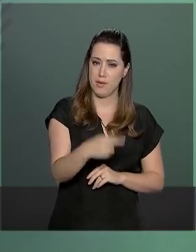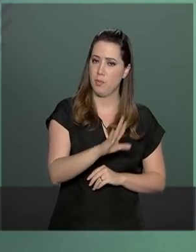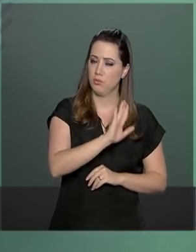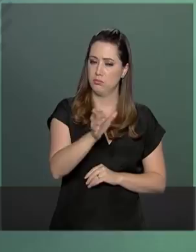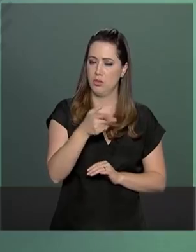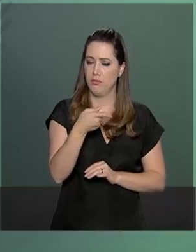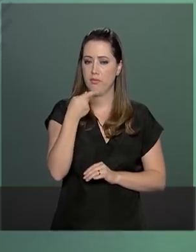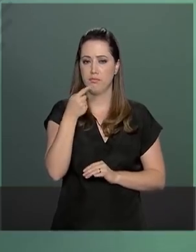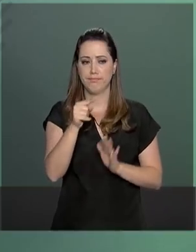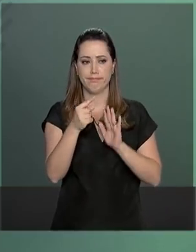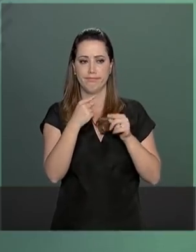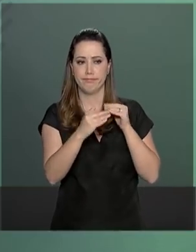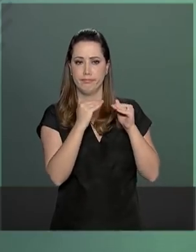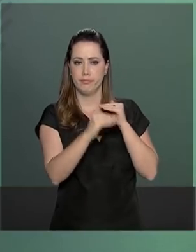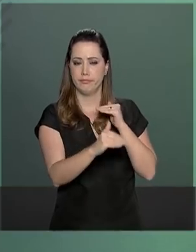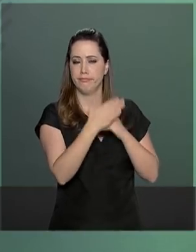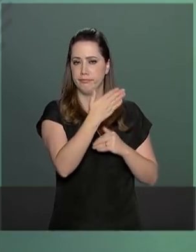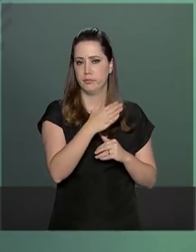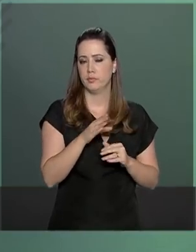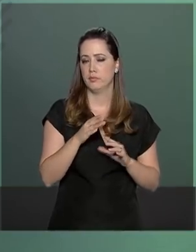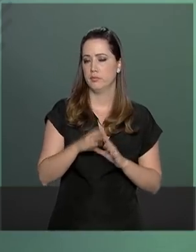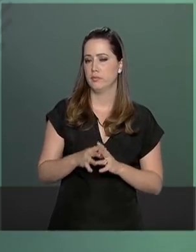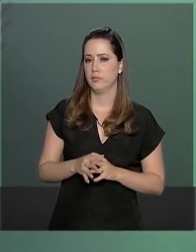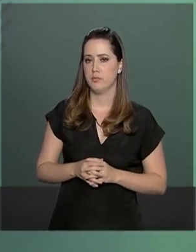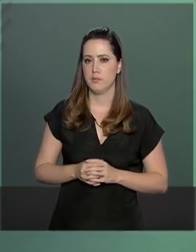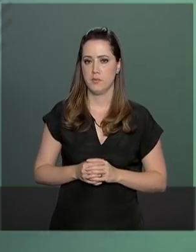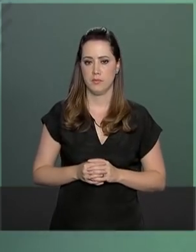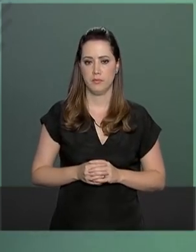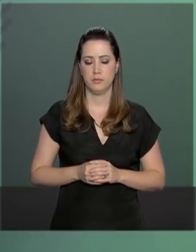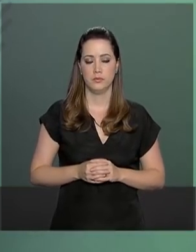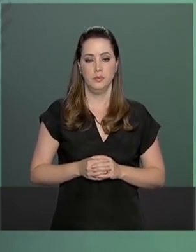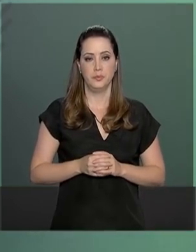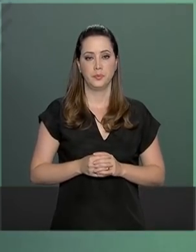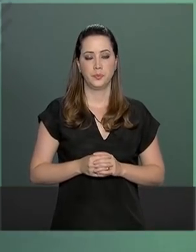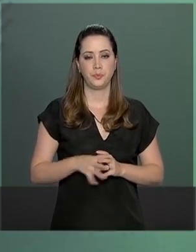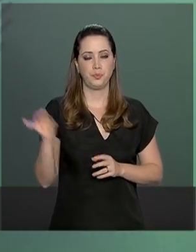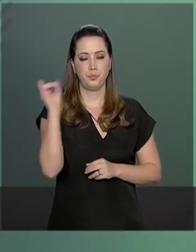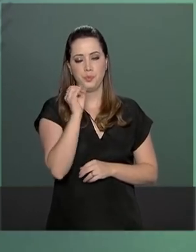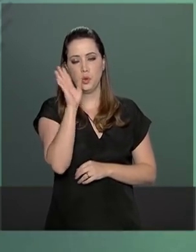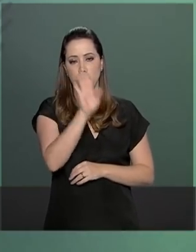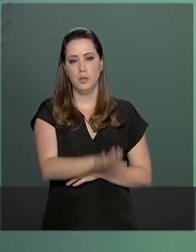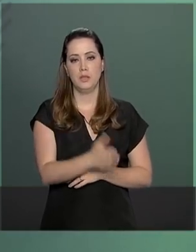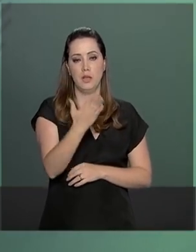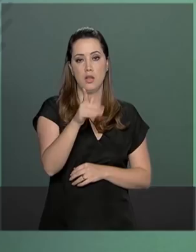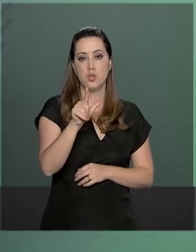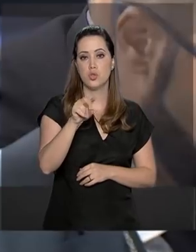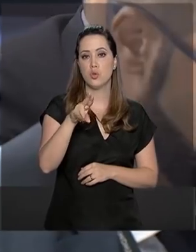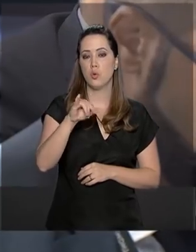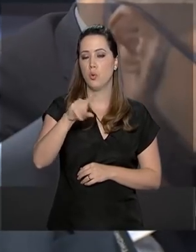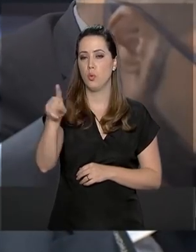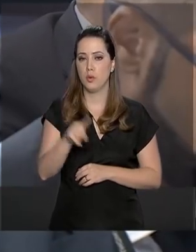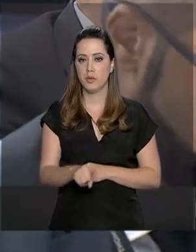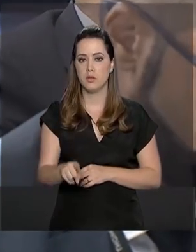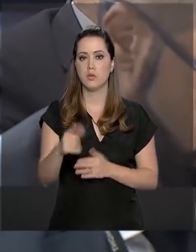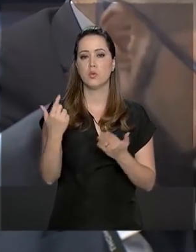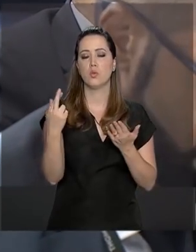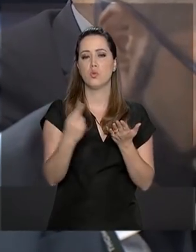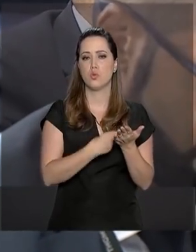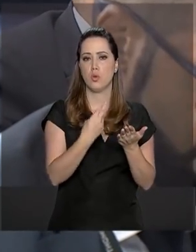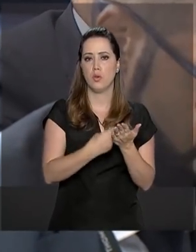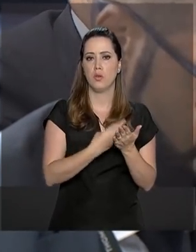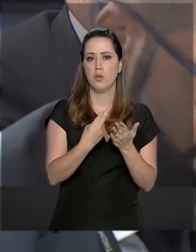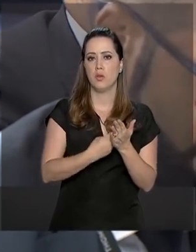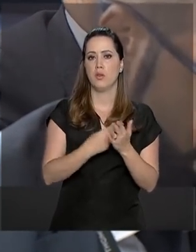contestei a deles boa tarde porta voz luiz fara monteiro do jornal da record